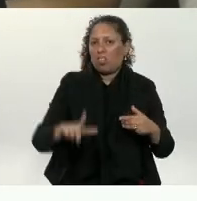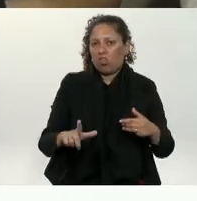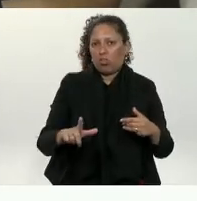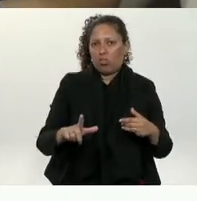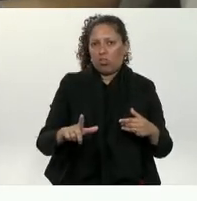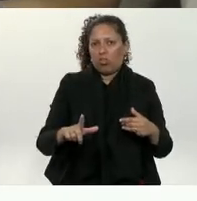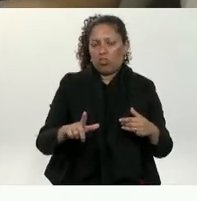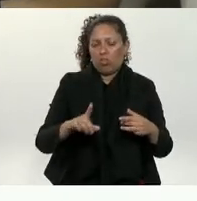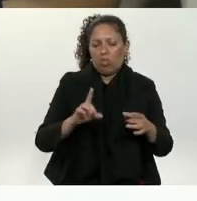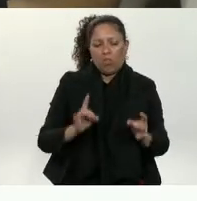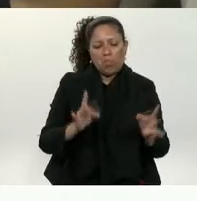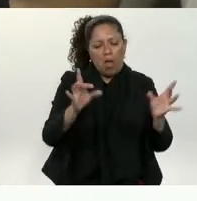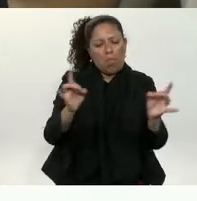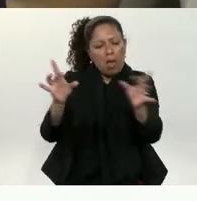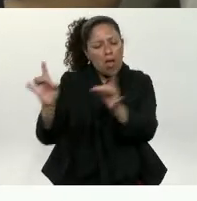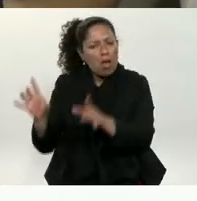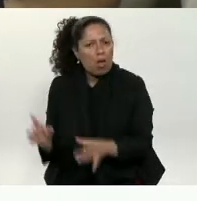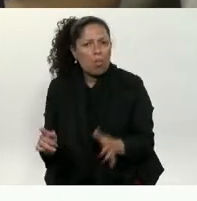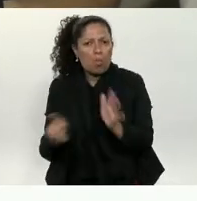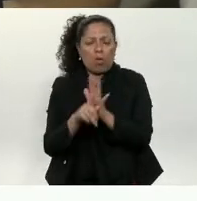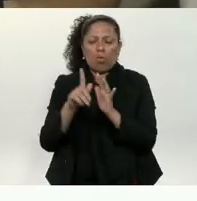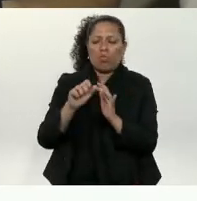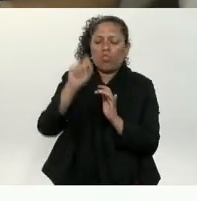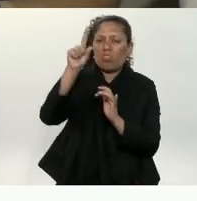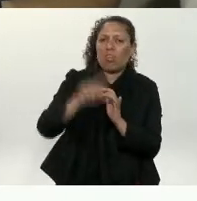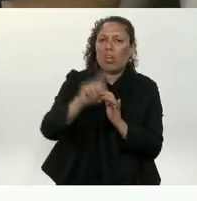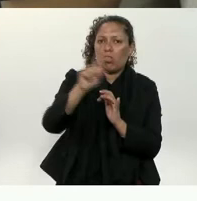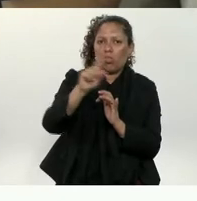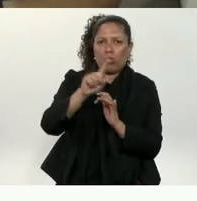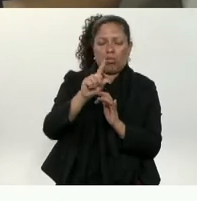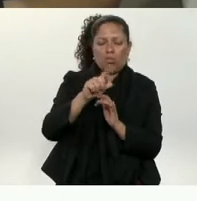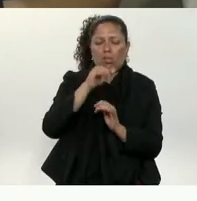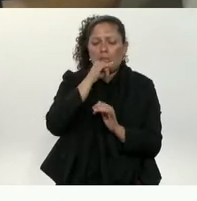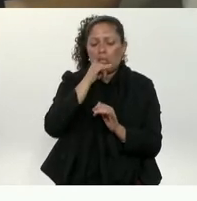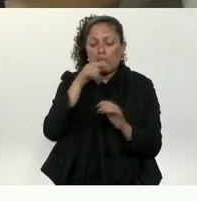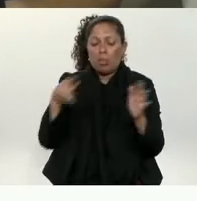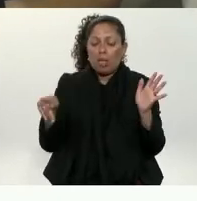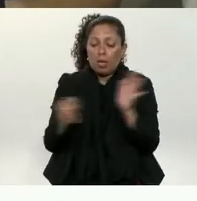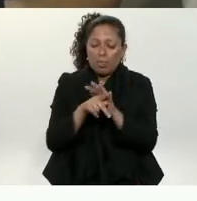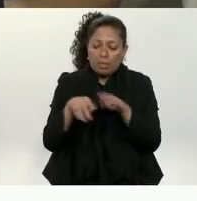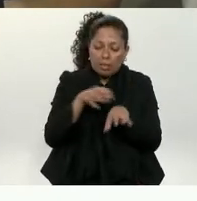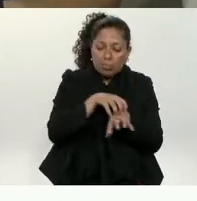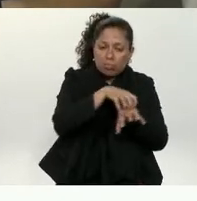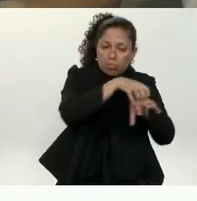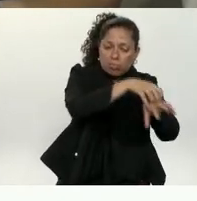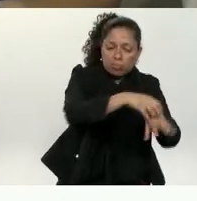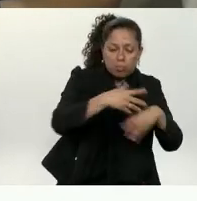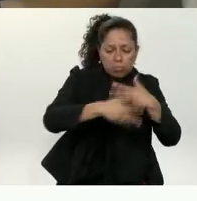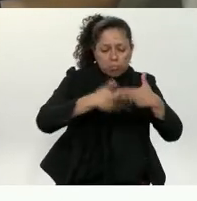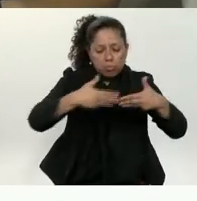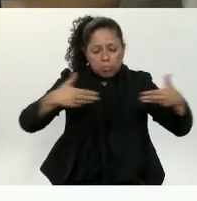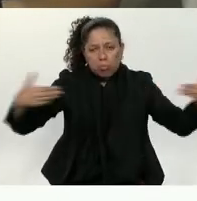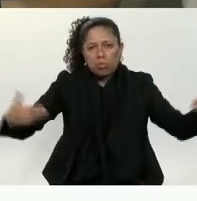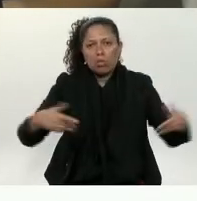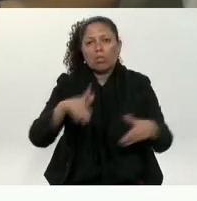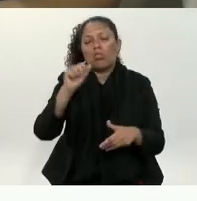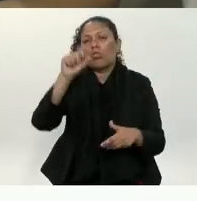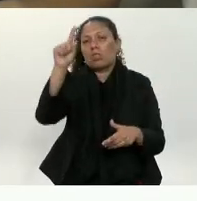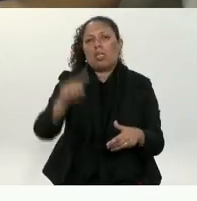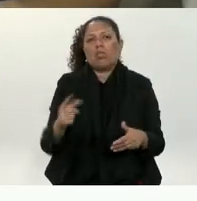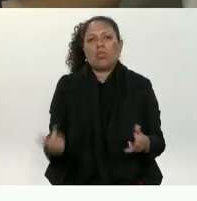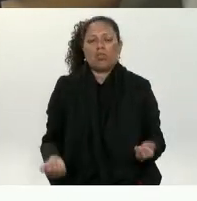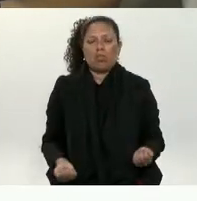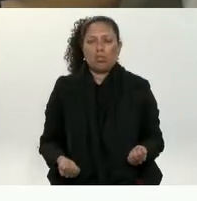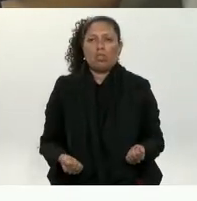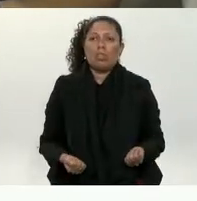que deve caber à distribuidora é justamente a cobrança pelo transporte da molécula de gás. Okay. Então, nesse